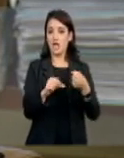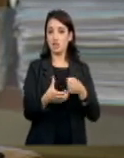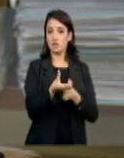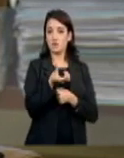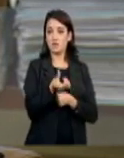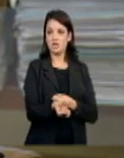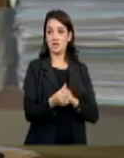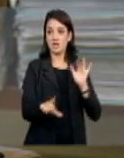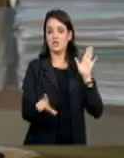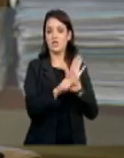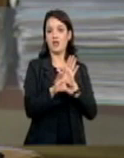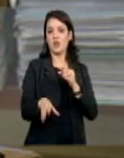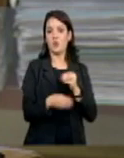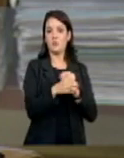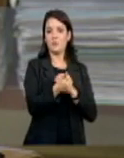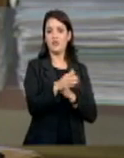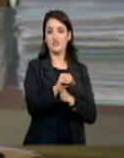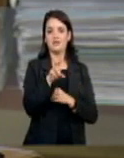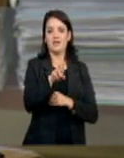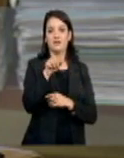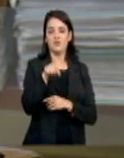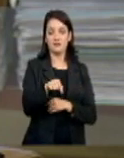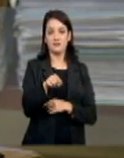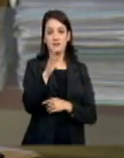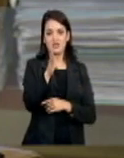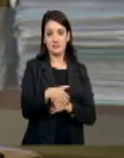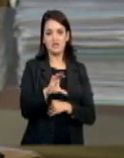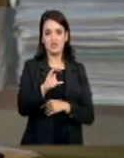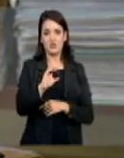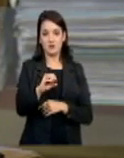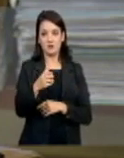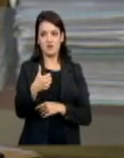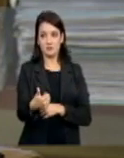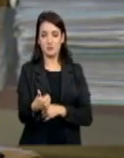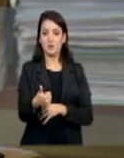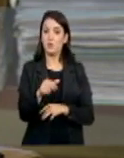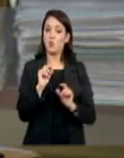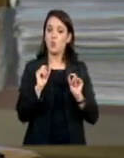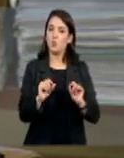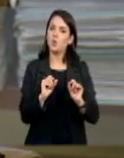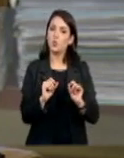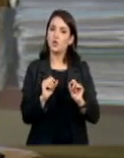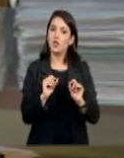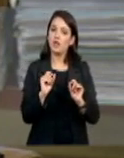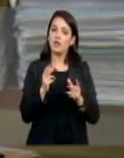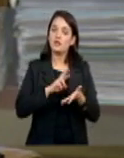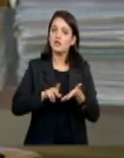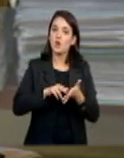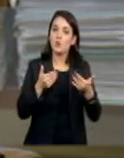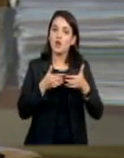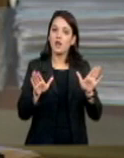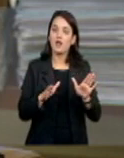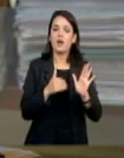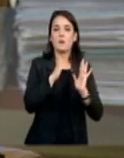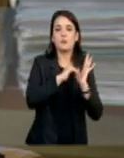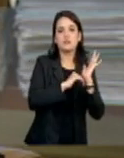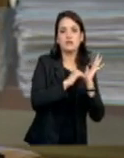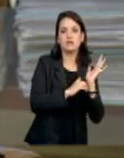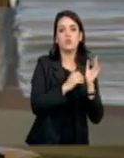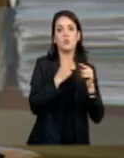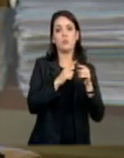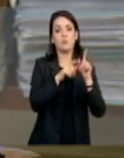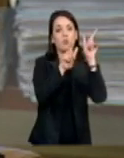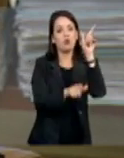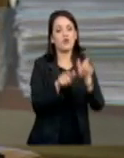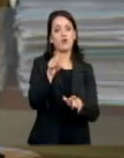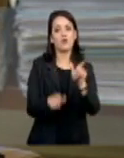105 2001 não ofende o direito ao sigilo bancário pois realiza igualdade em relação aos cidadãos por